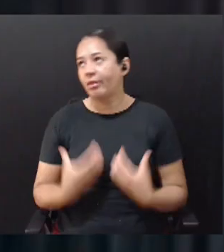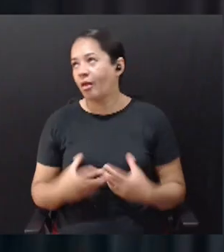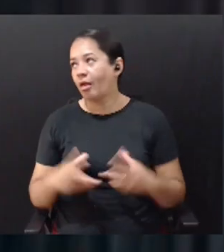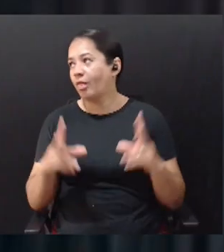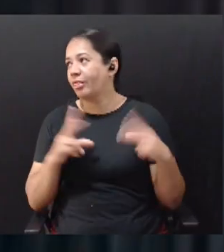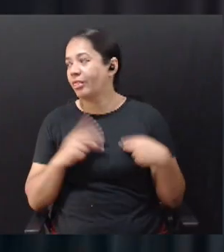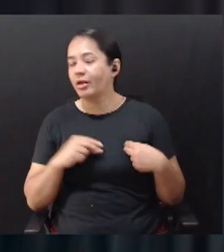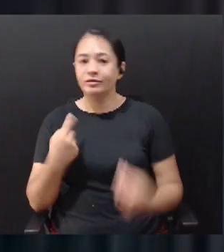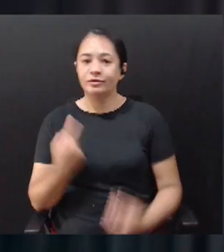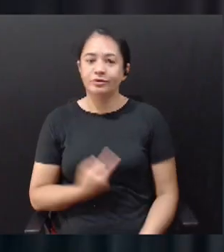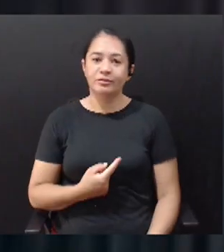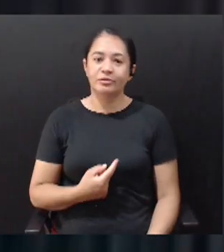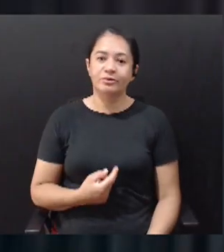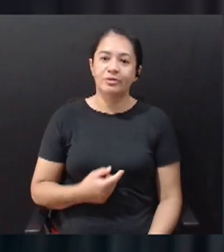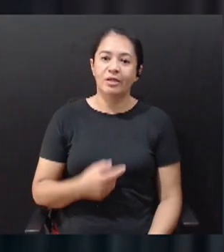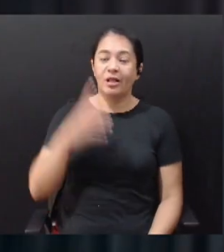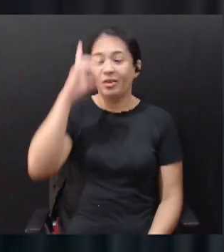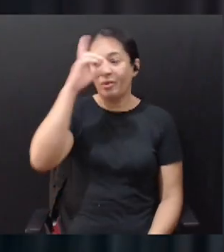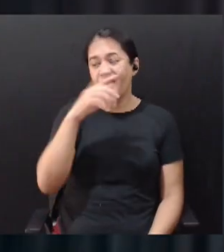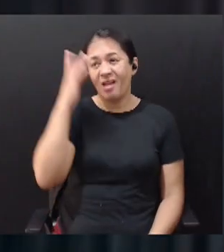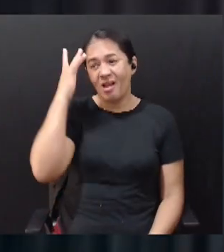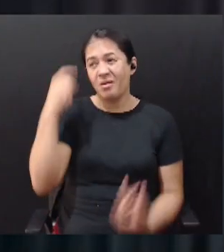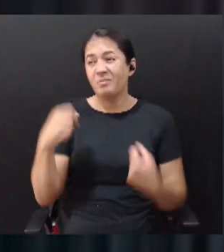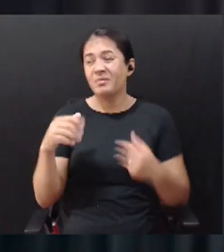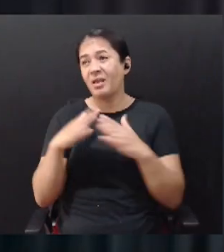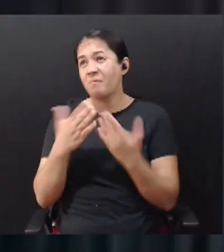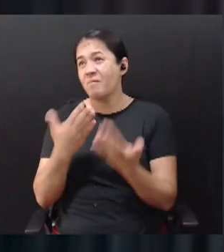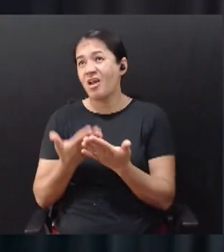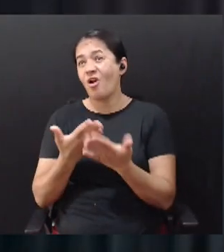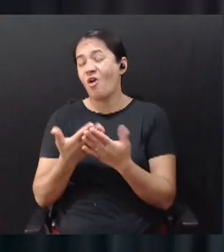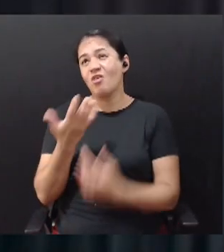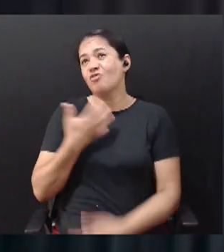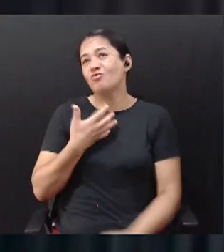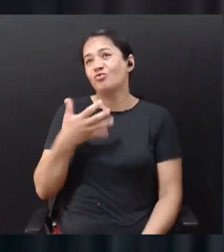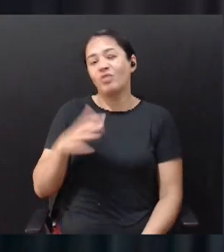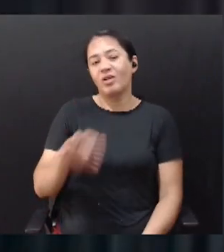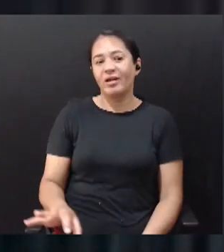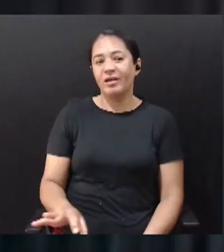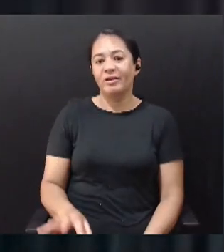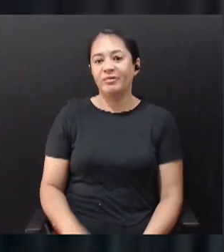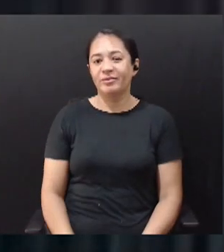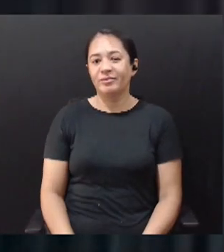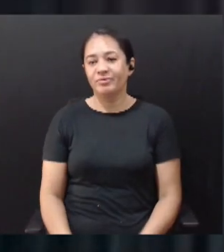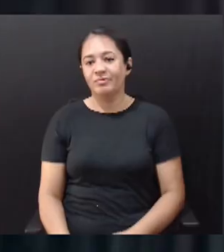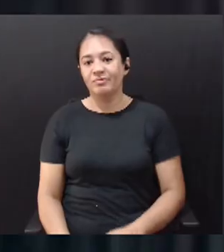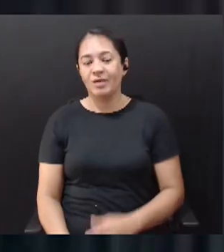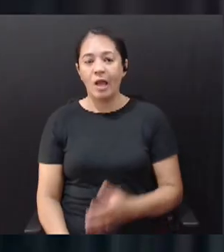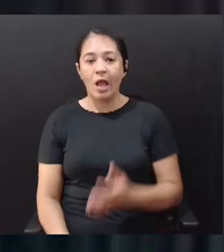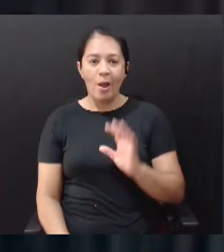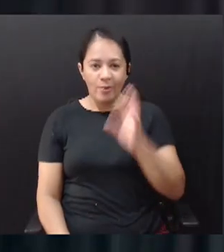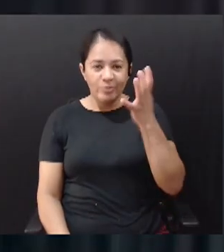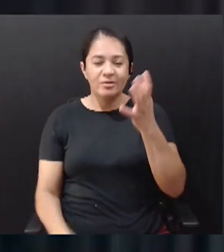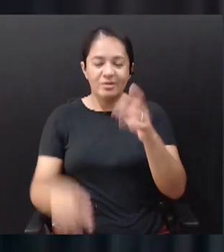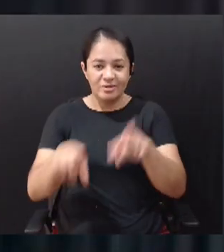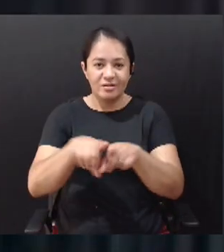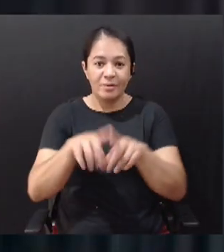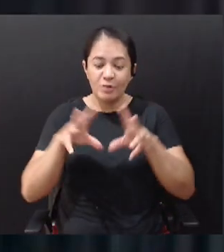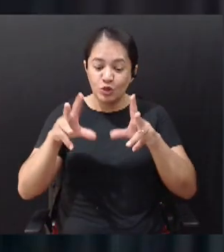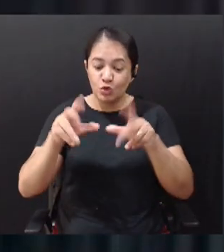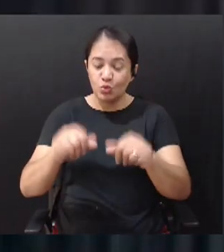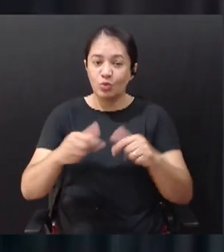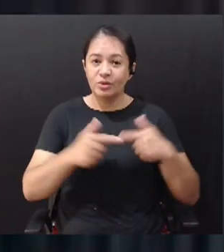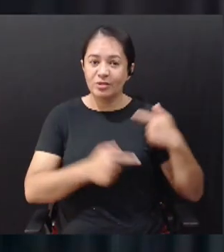domingo, amanhã eu vou ter que ir pra escola, não queria ir pra escola", então acaba acontecendo também às vezes, né, em todas as gerações, acho que muito